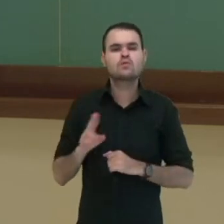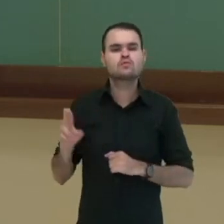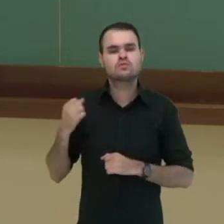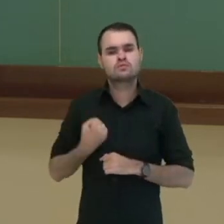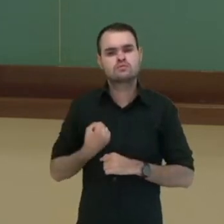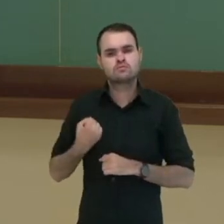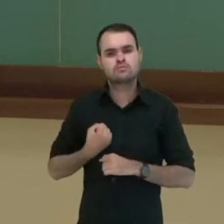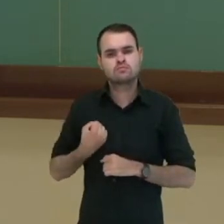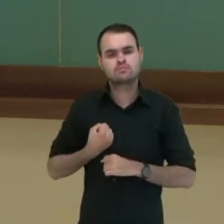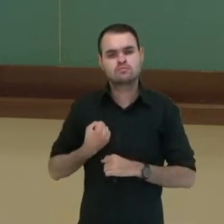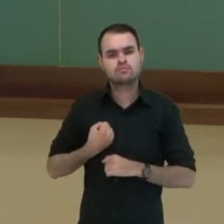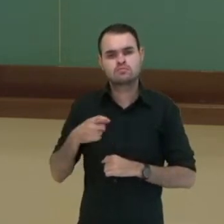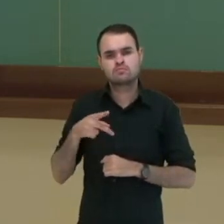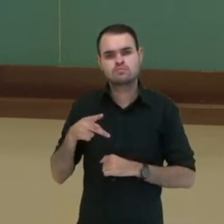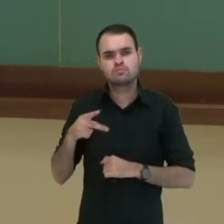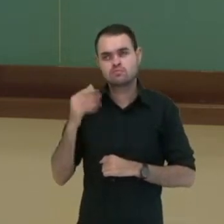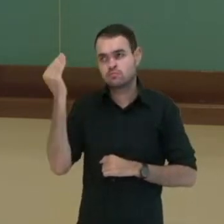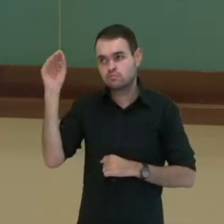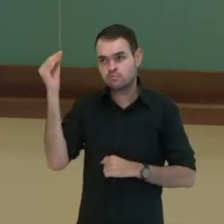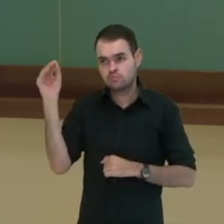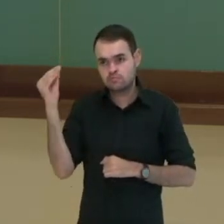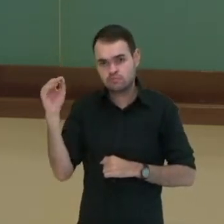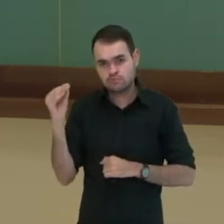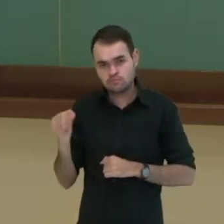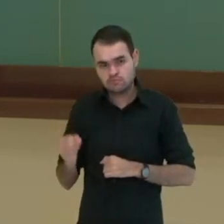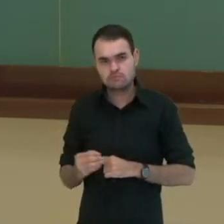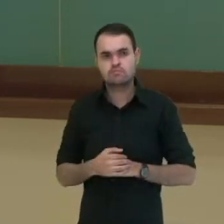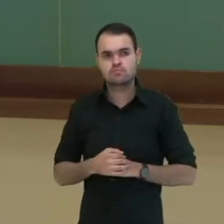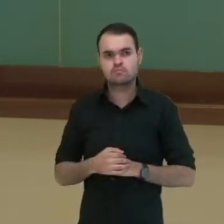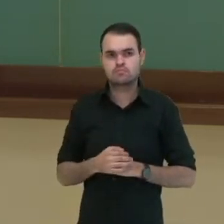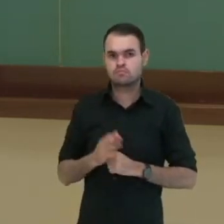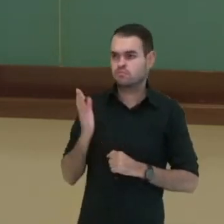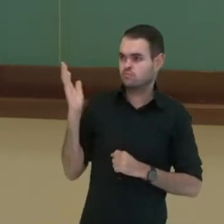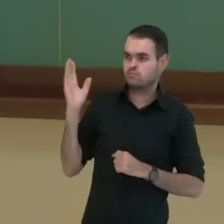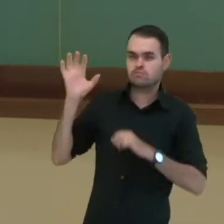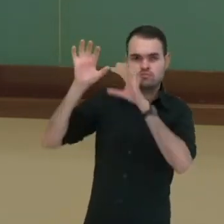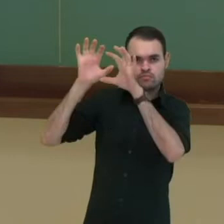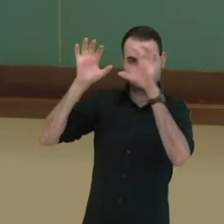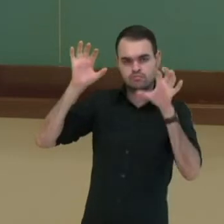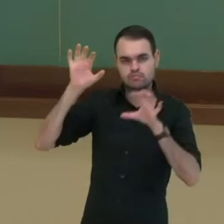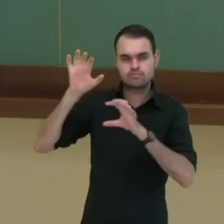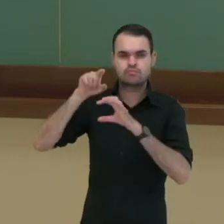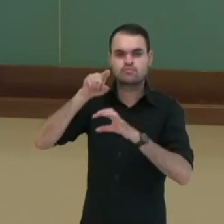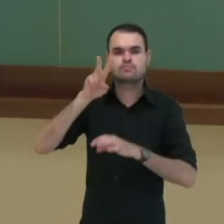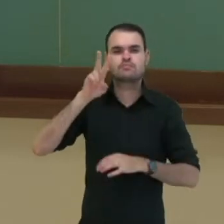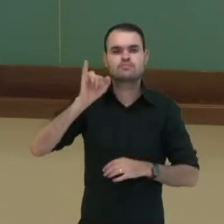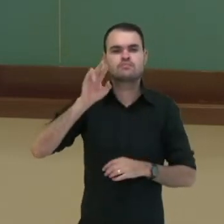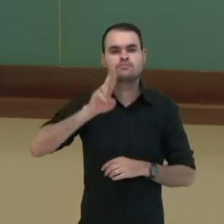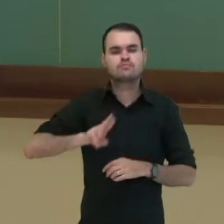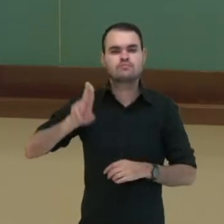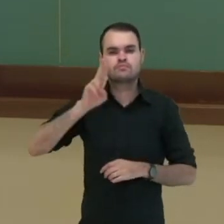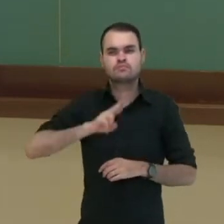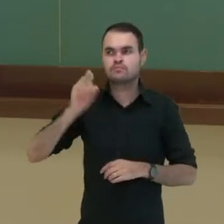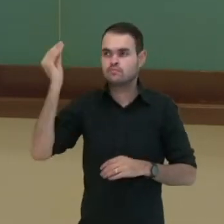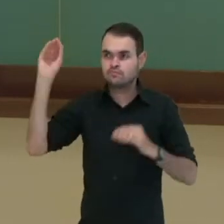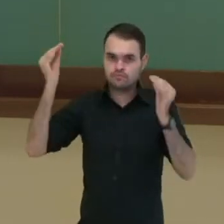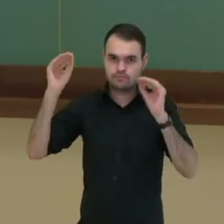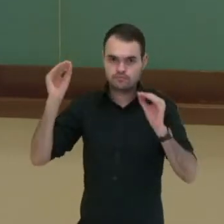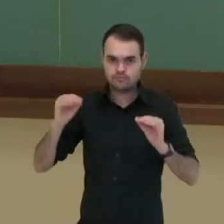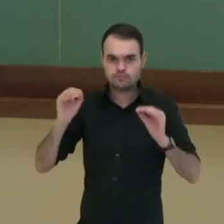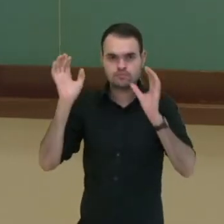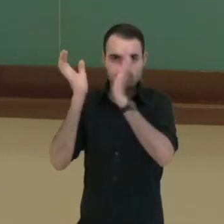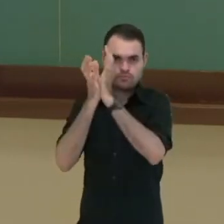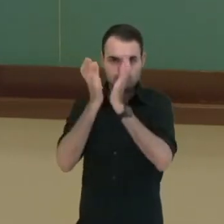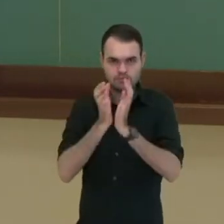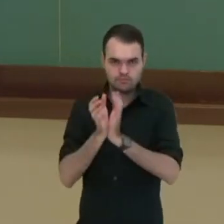números que a prof colocou e você vai colocando aqui neste mapa conceitual para você já fazer essa classificação, agrupando